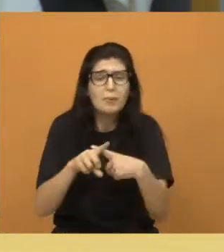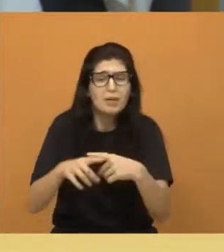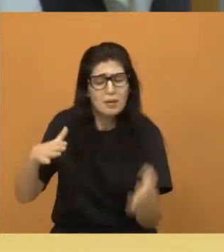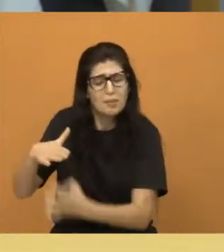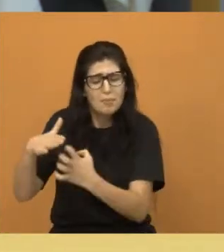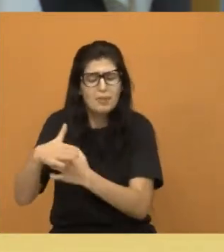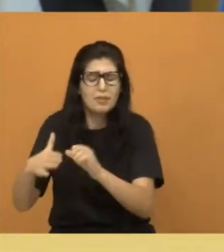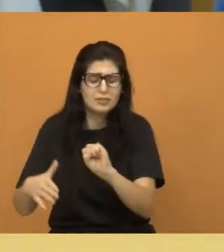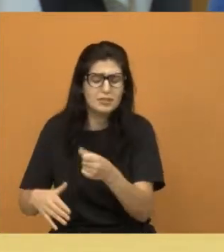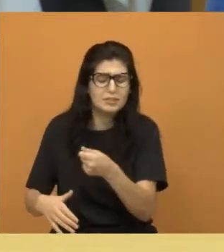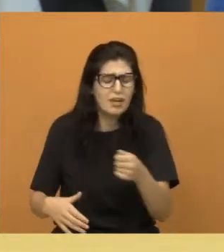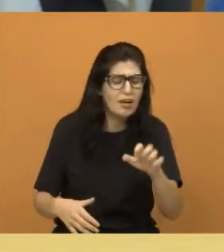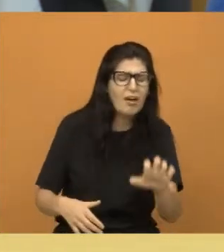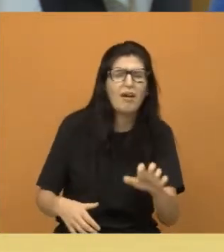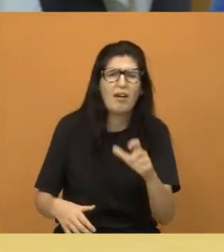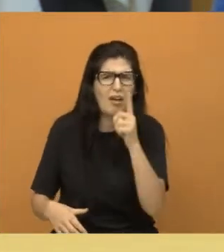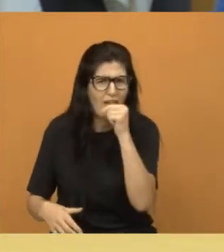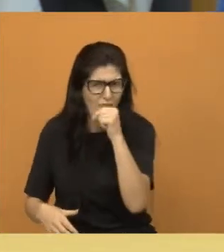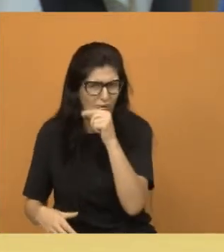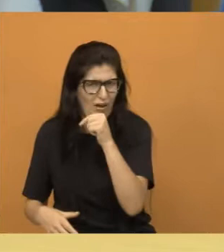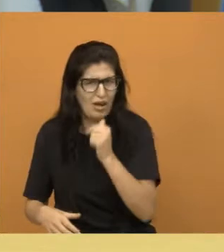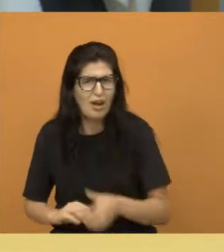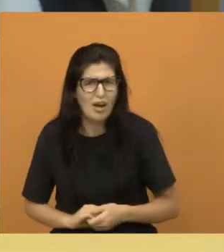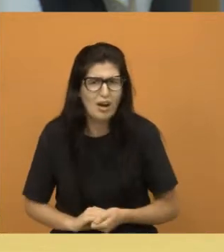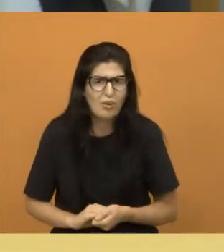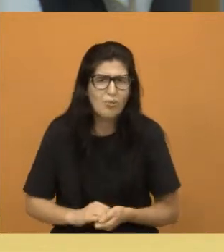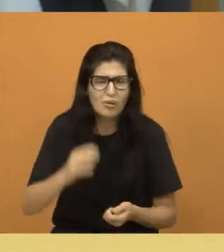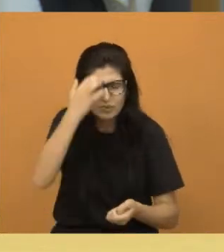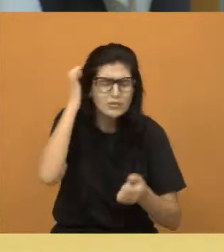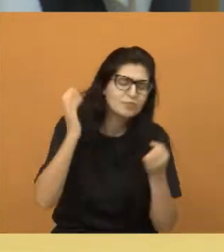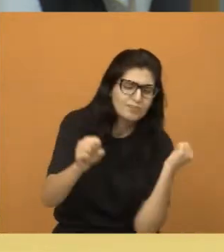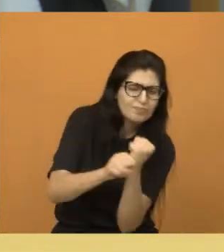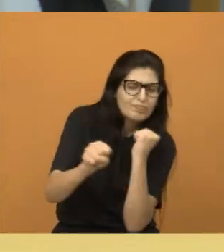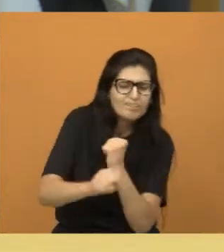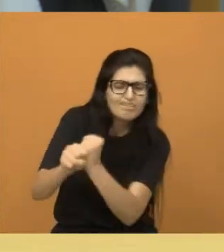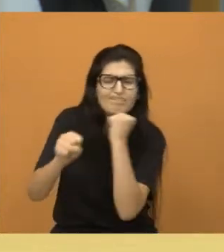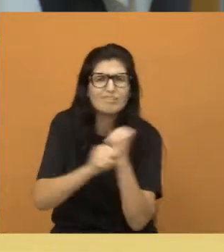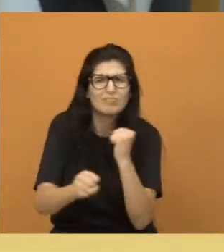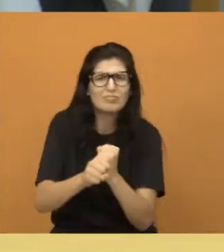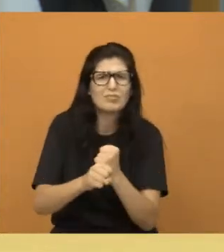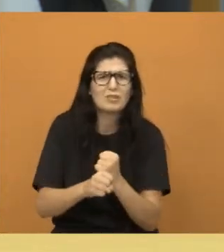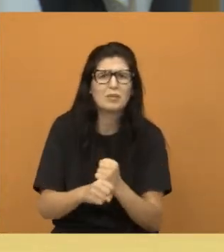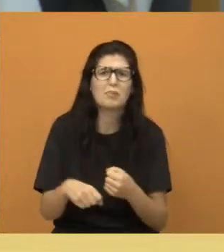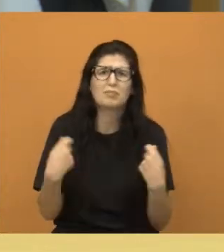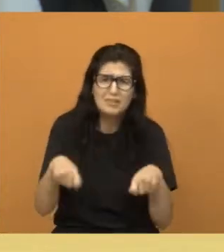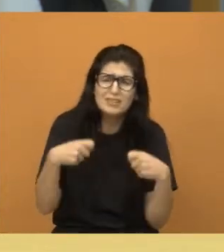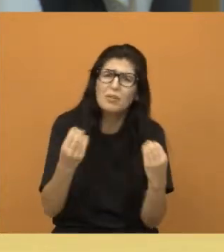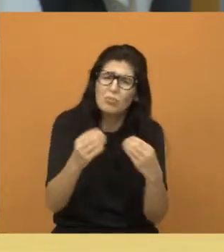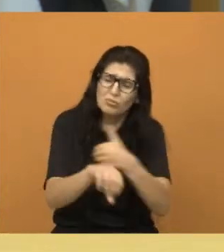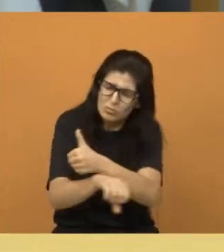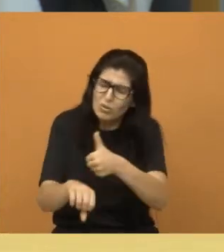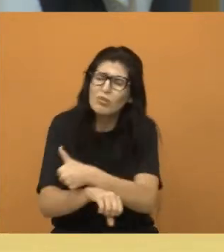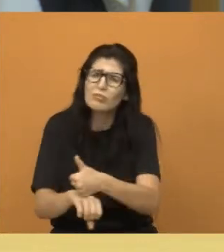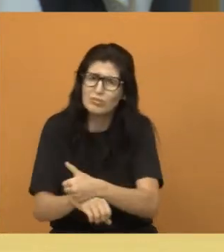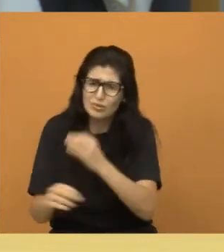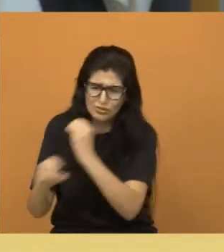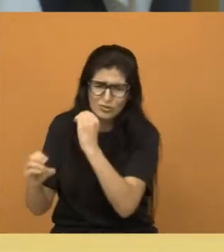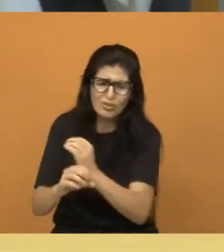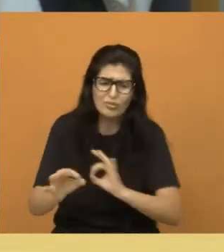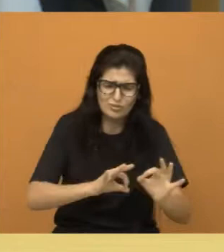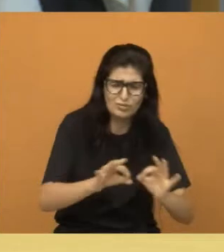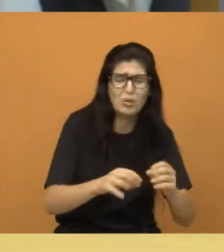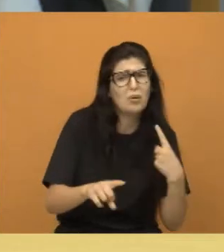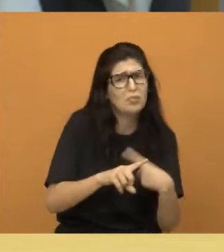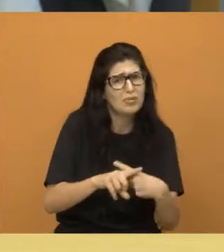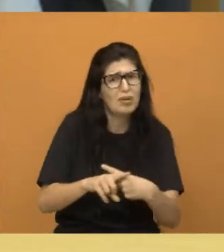obras. Então, por isso que aí vem aumentando um pouco o número de engenheiro civil. Porque quem monta a maioria dos projetos são engenheiro